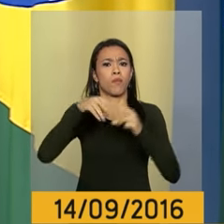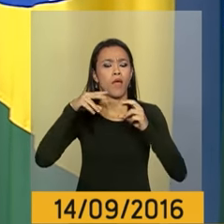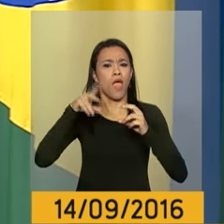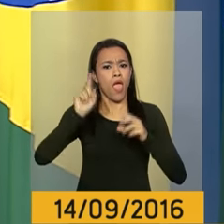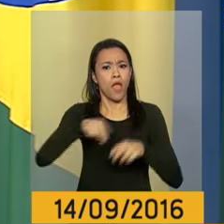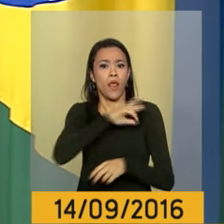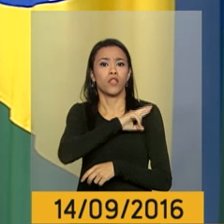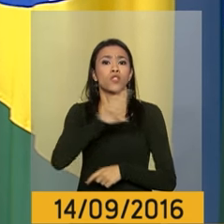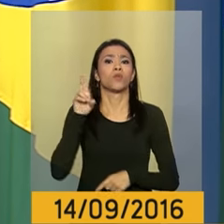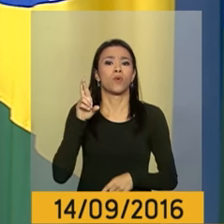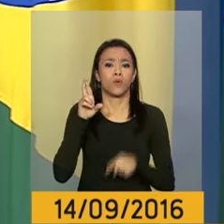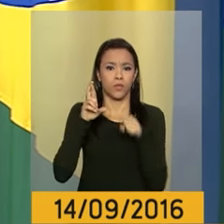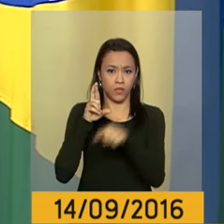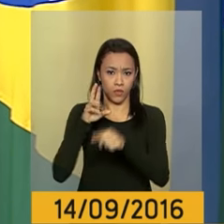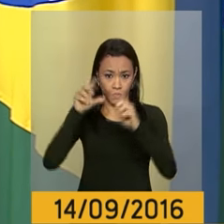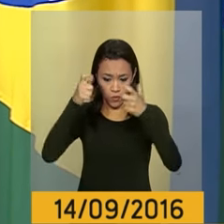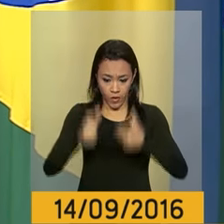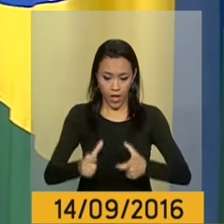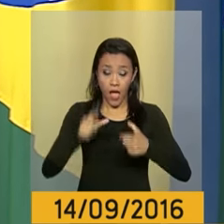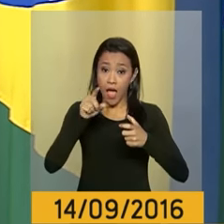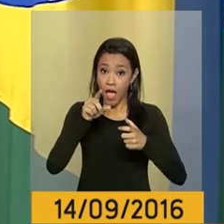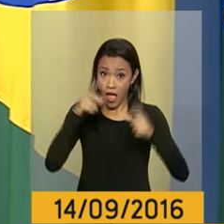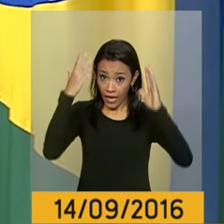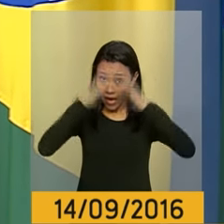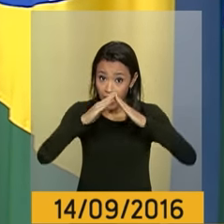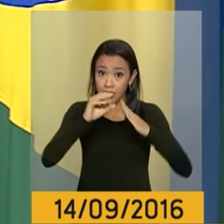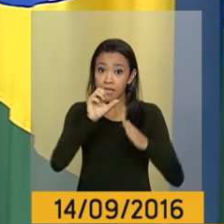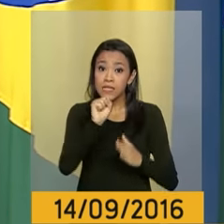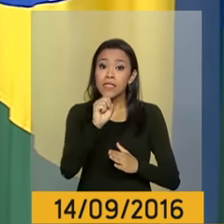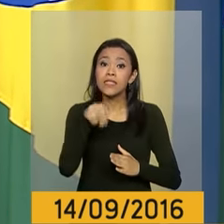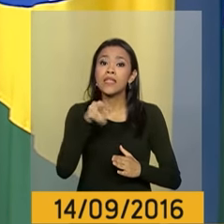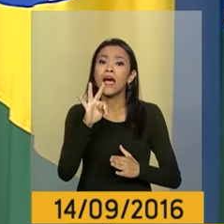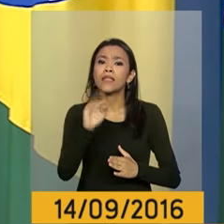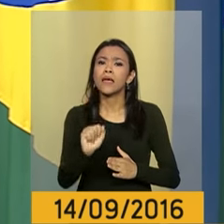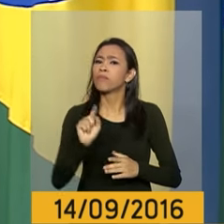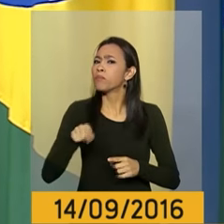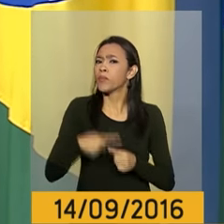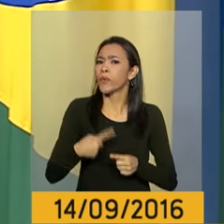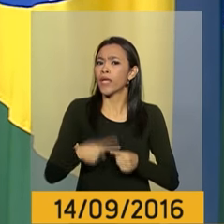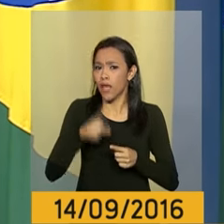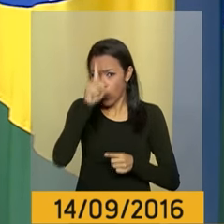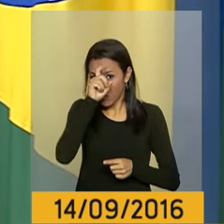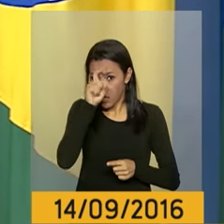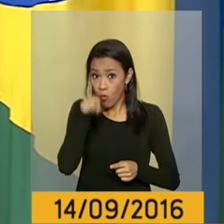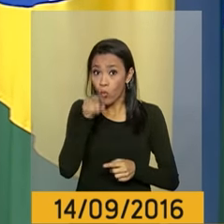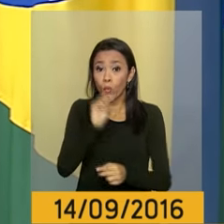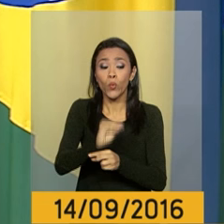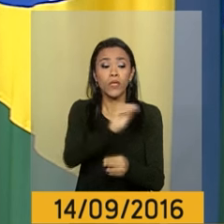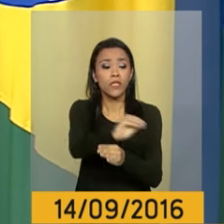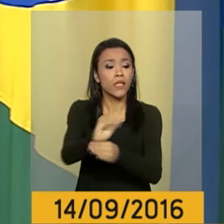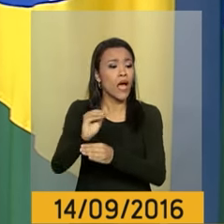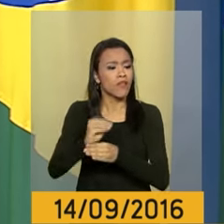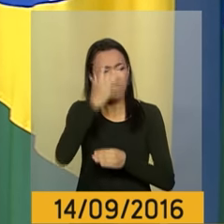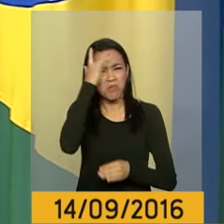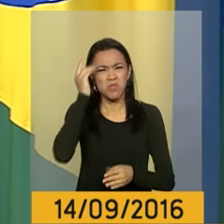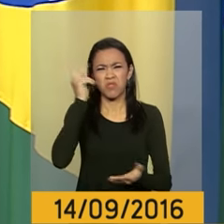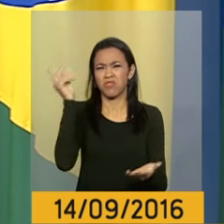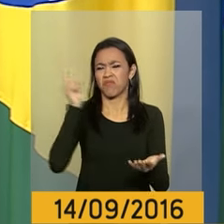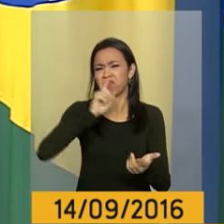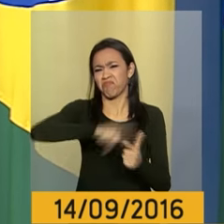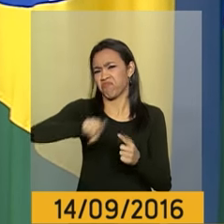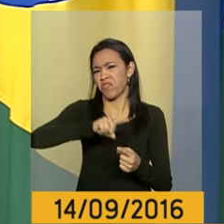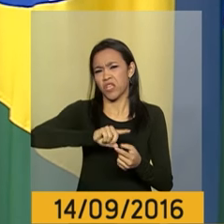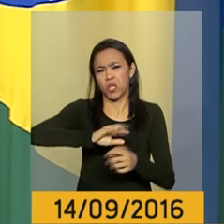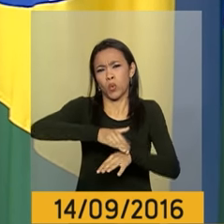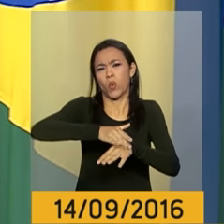era uma casa santa. E santa porque exatamente cuidava daqueles que sofrem os mais variados males. Eu me lembro